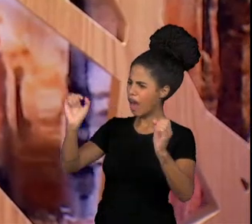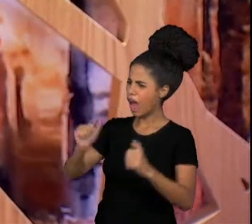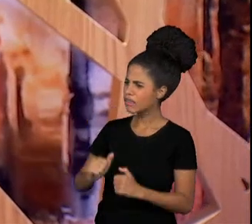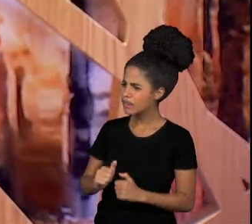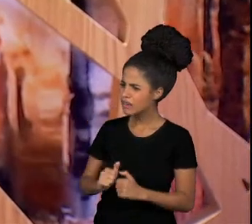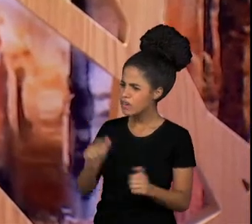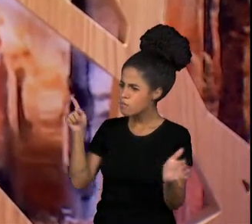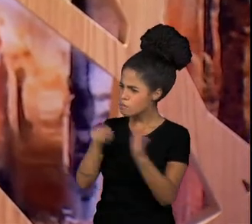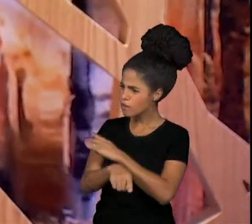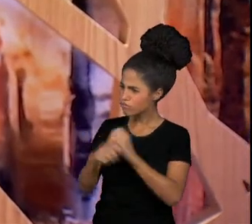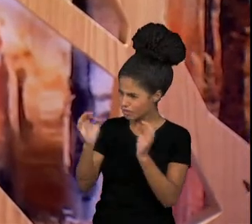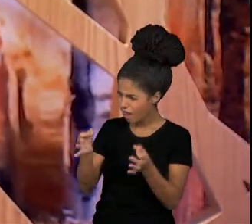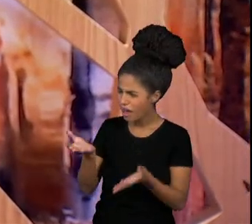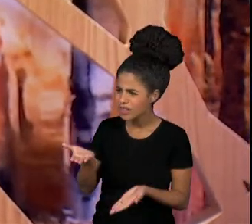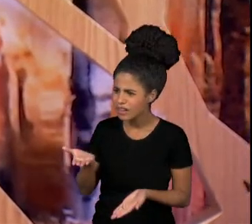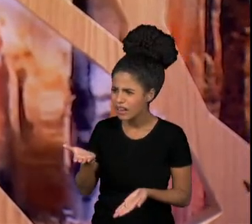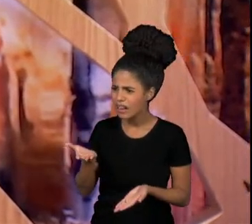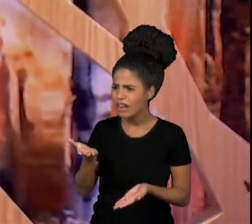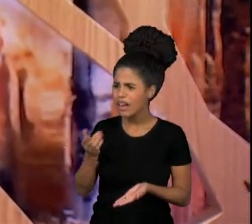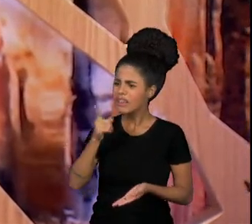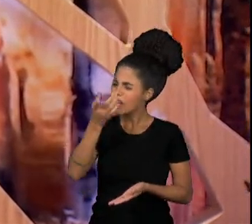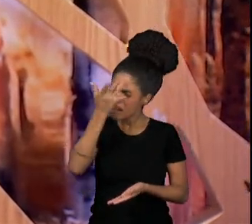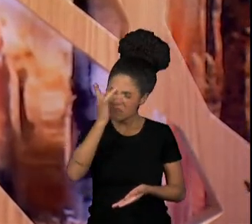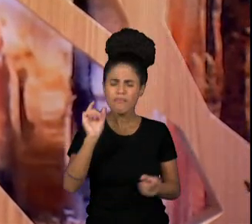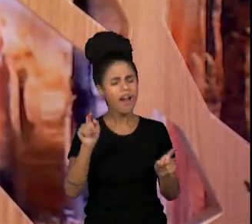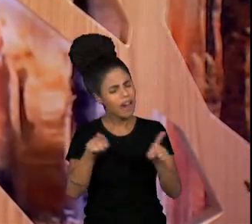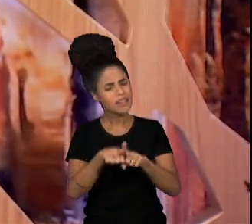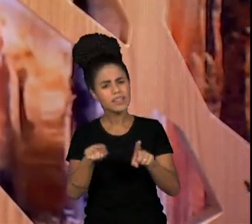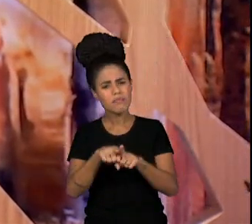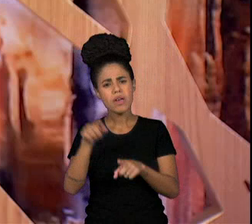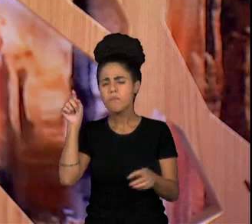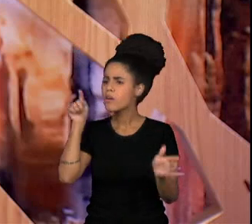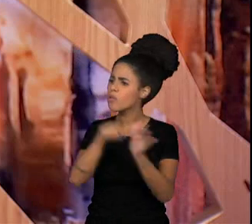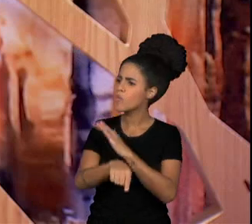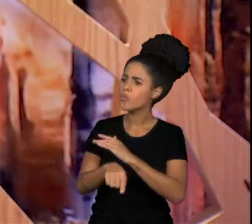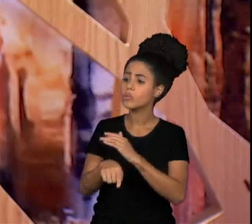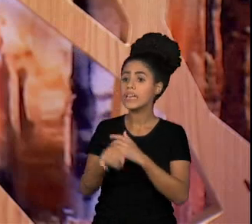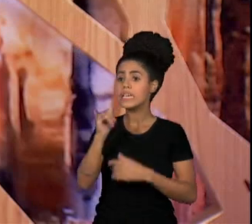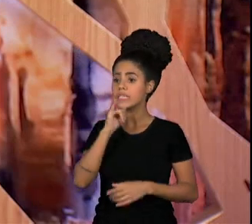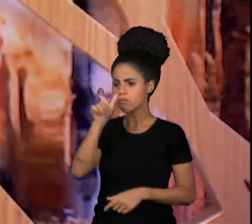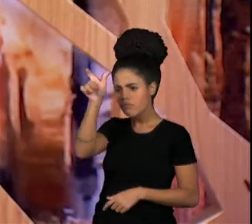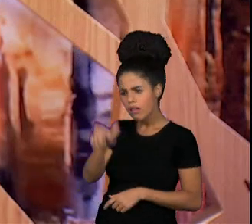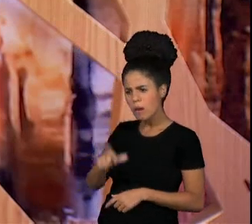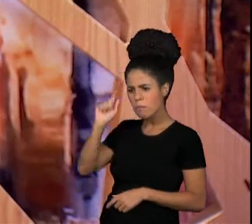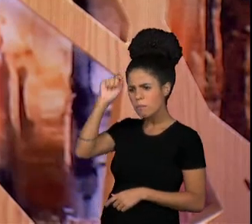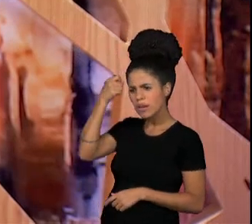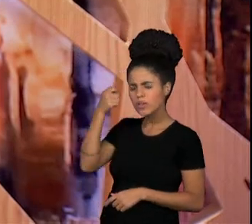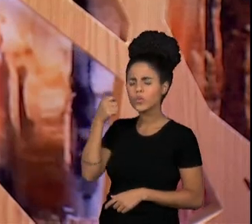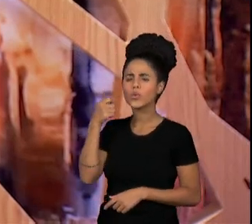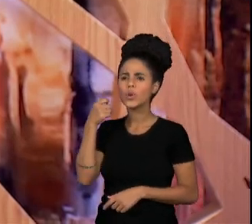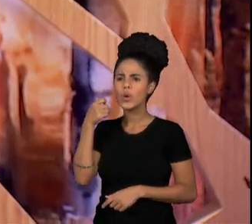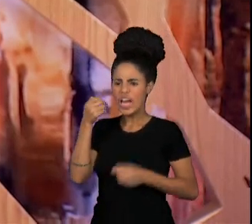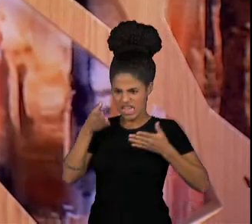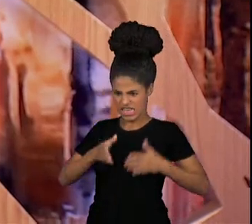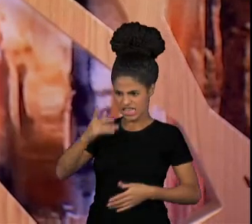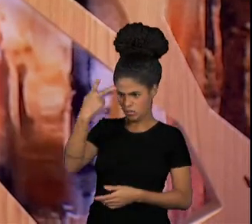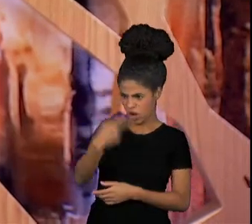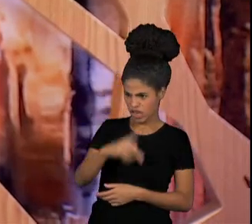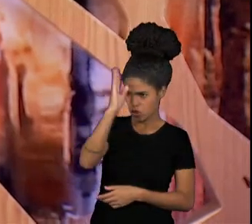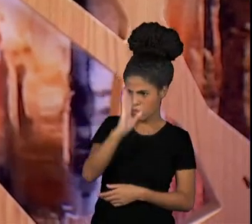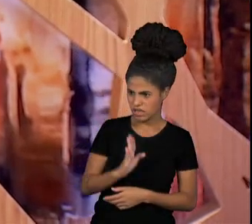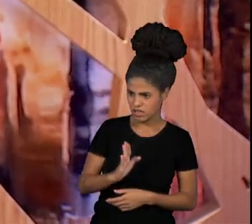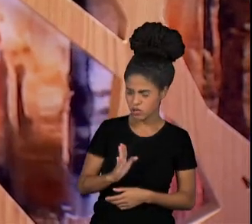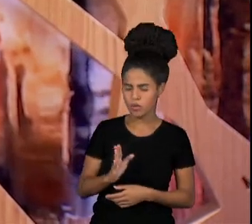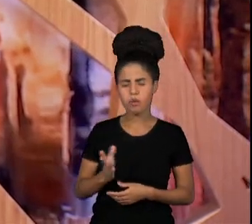eu sou. E em quem ela é também, dependendo de quem te pergunta. Se for o negro brasileiro, de alguma forma não está interessado na